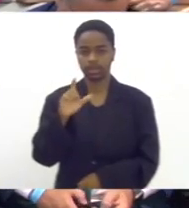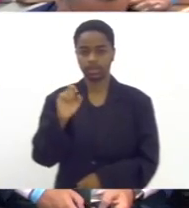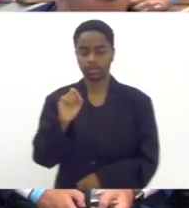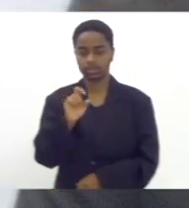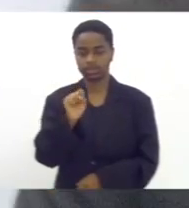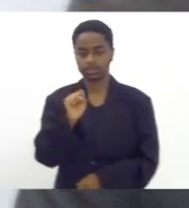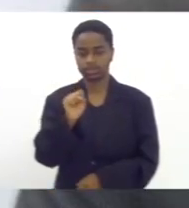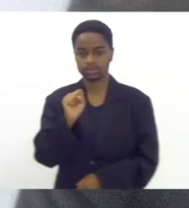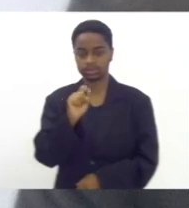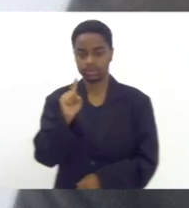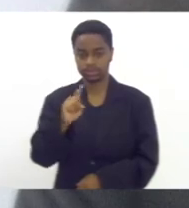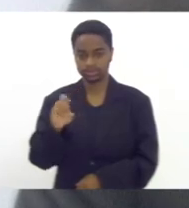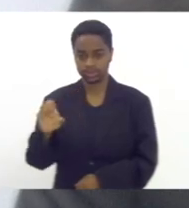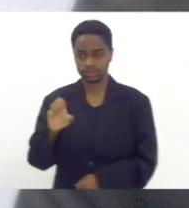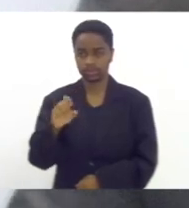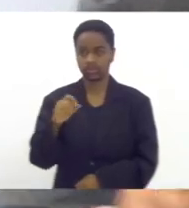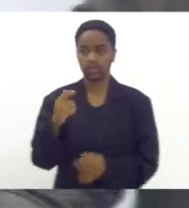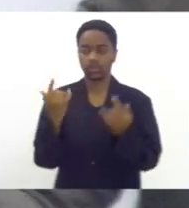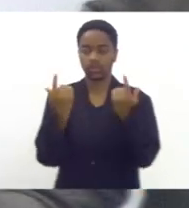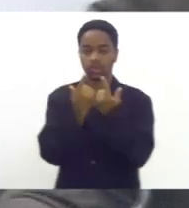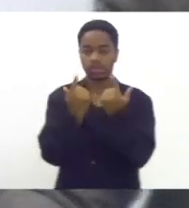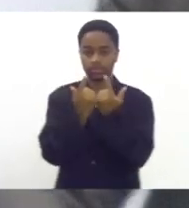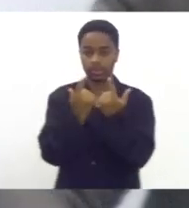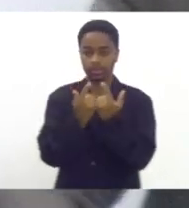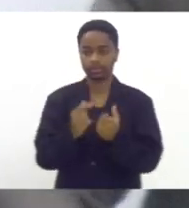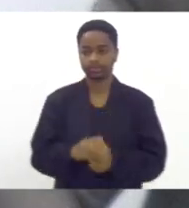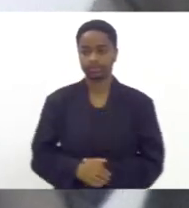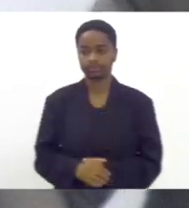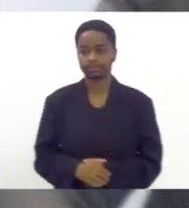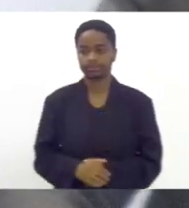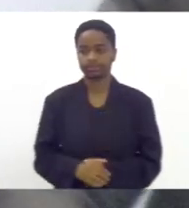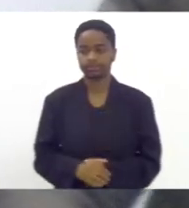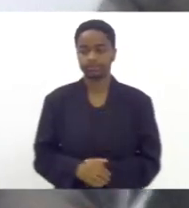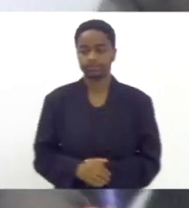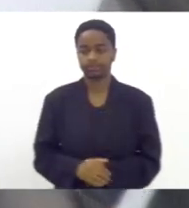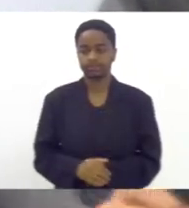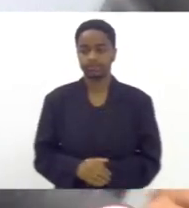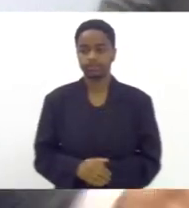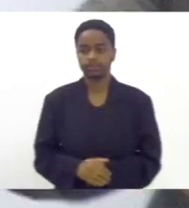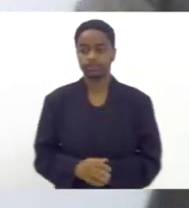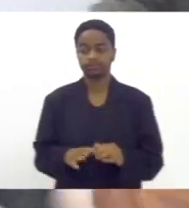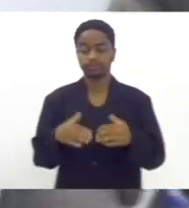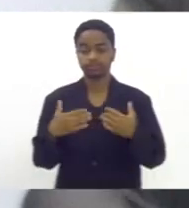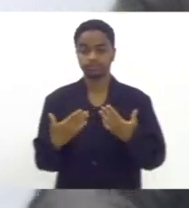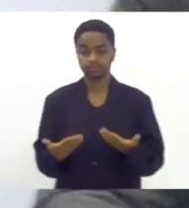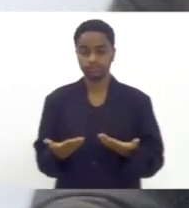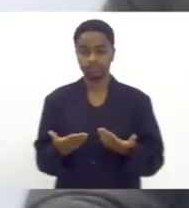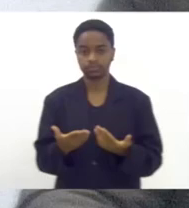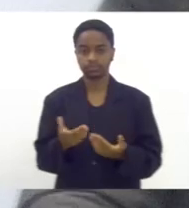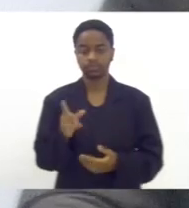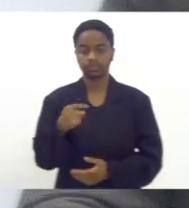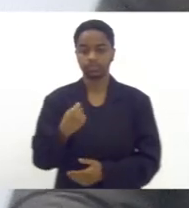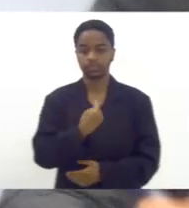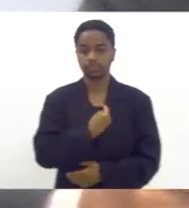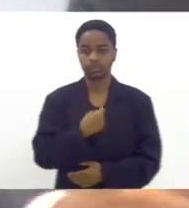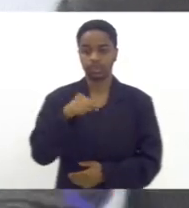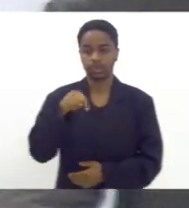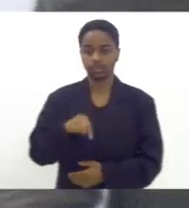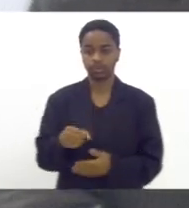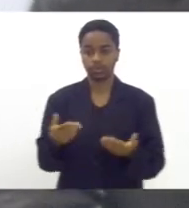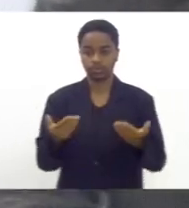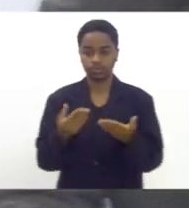amigo deputado Júlio Rocha meus queridos então então como eu disse nós estamos aqui na busca de